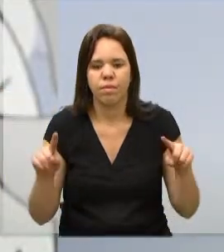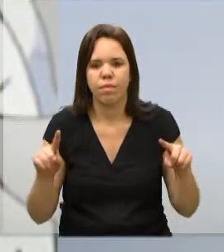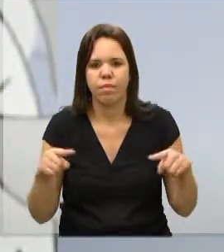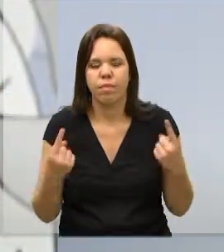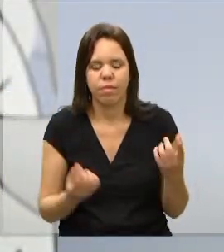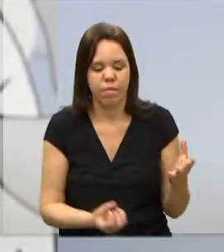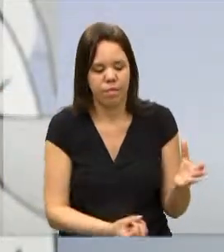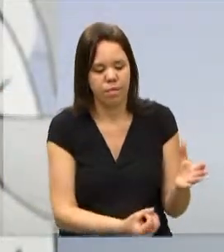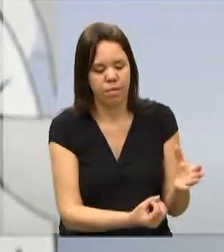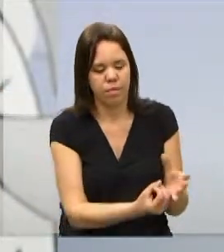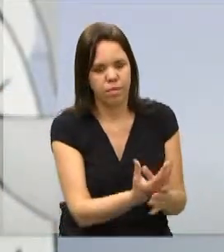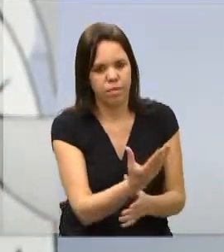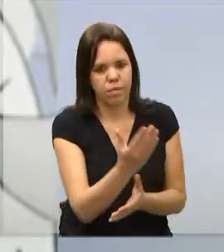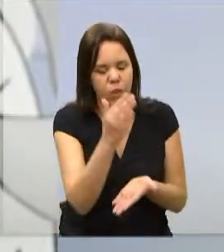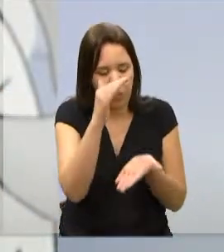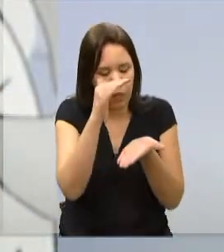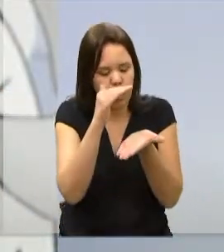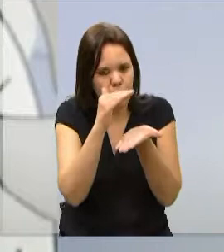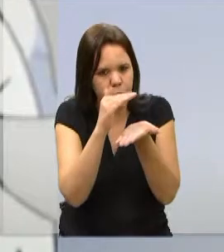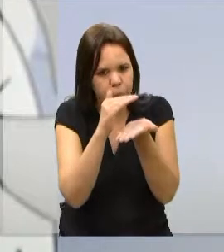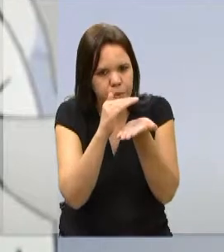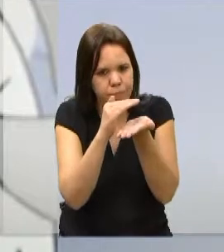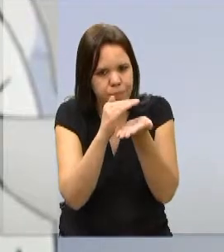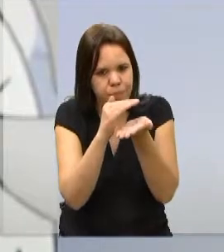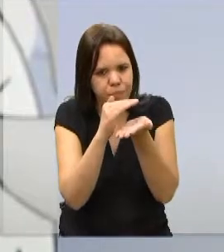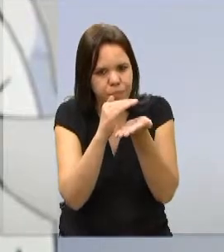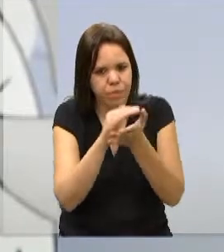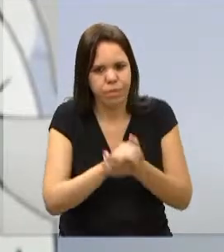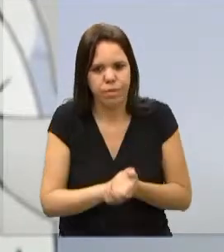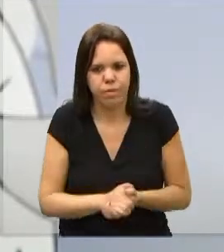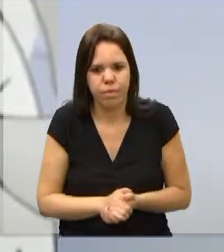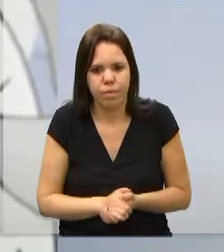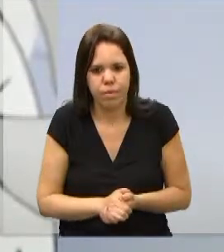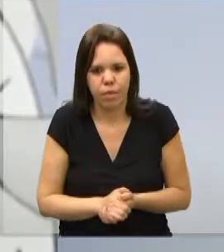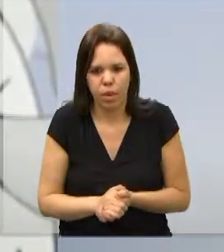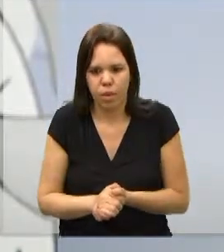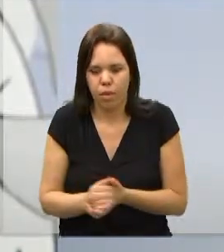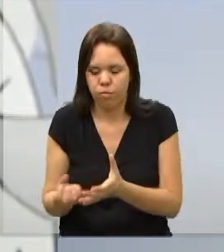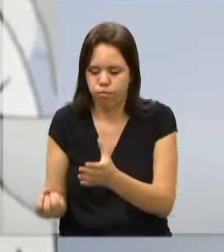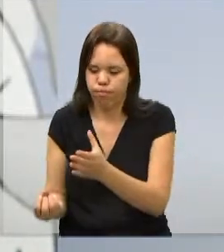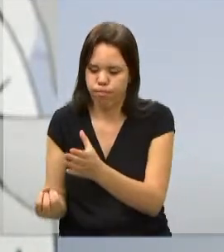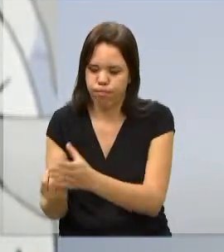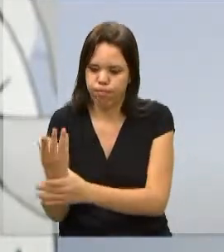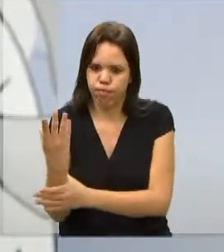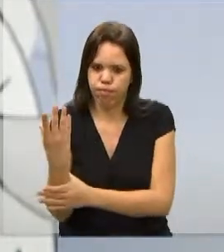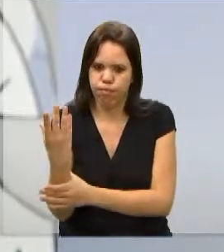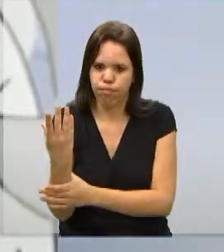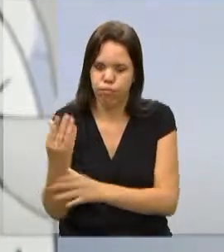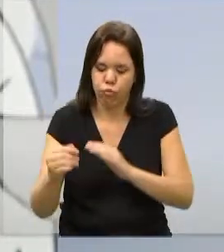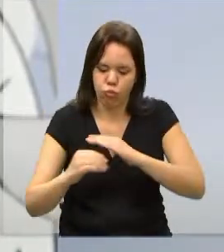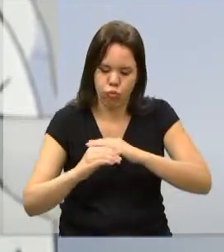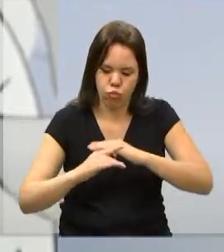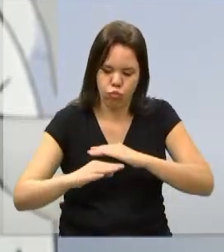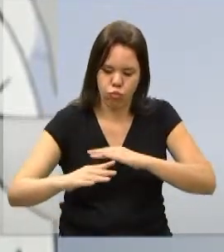Nasci tão pequenina, brotei daquele